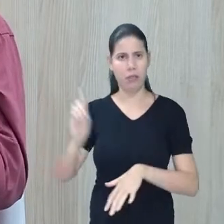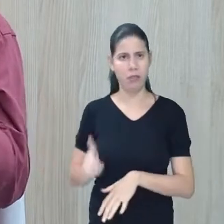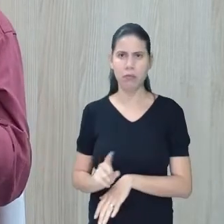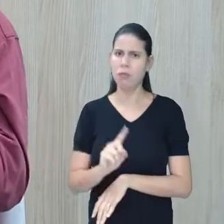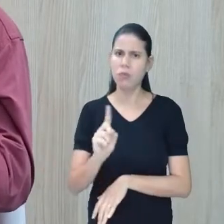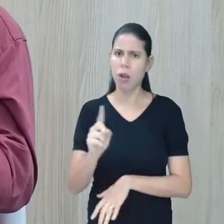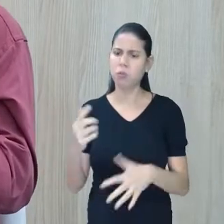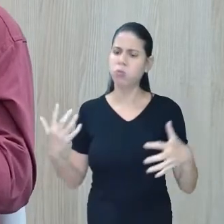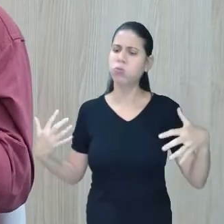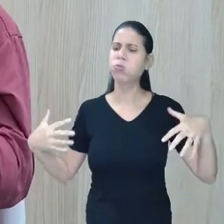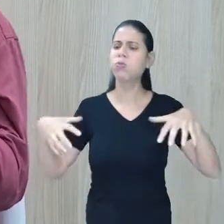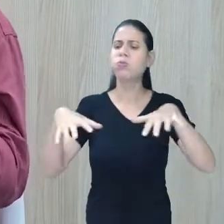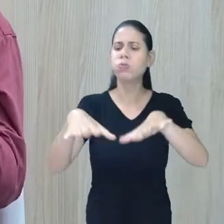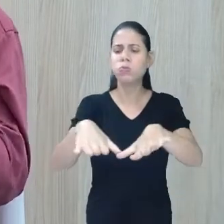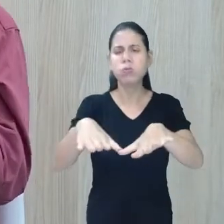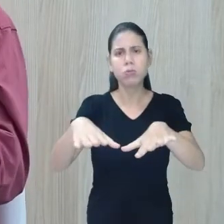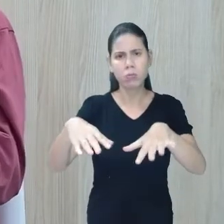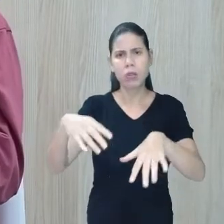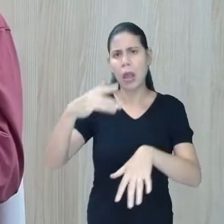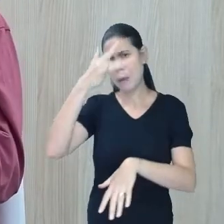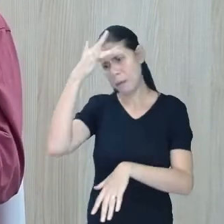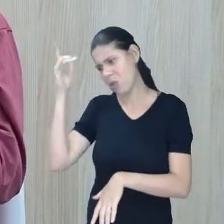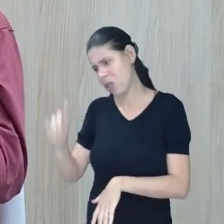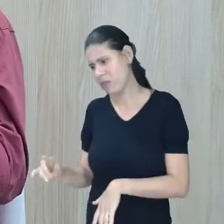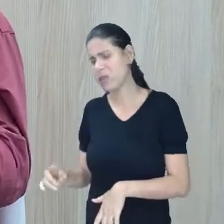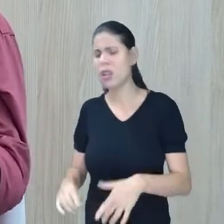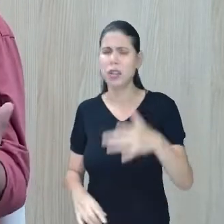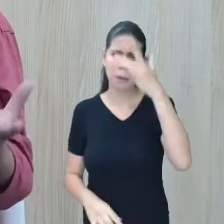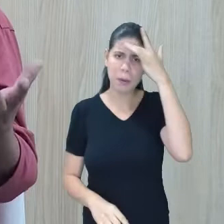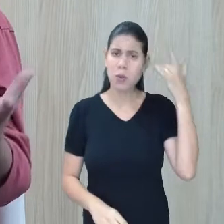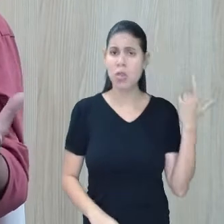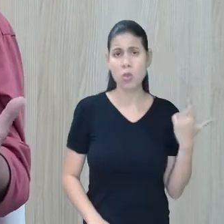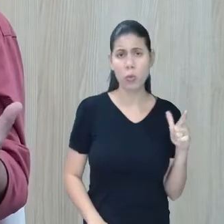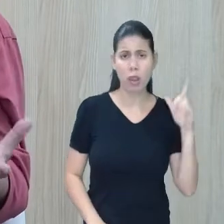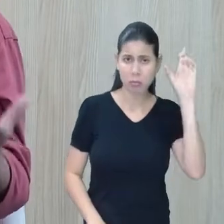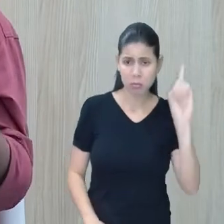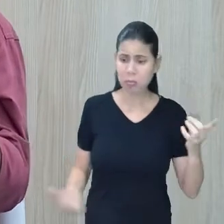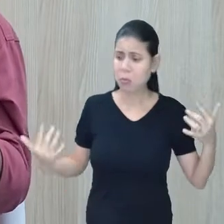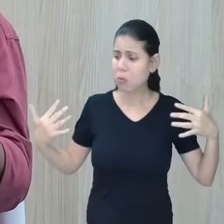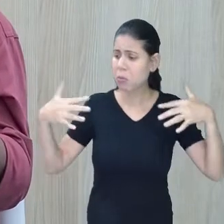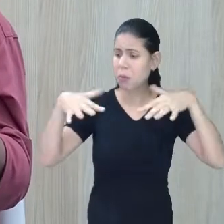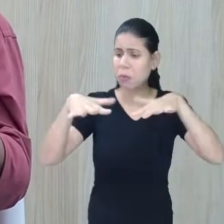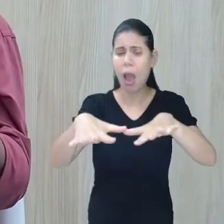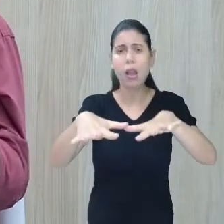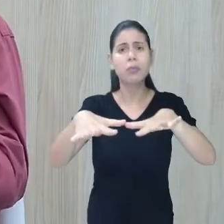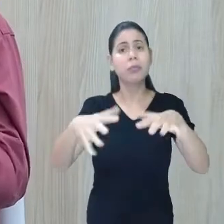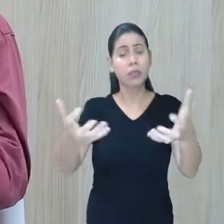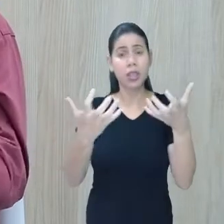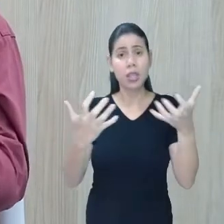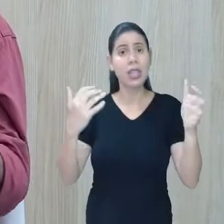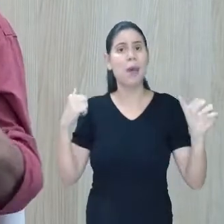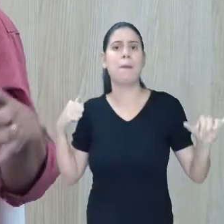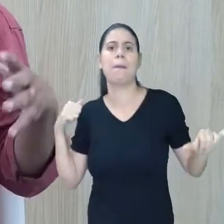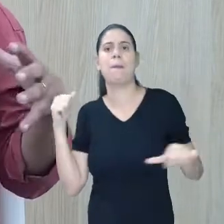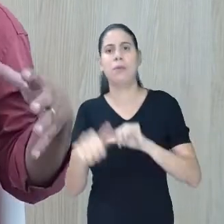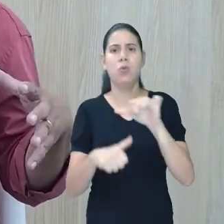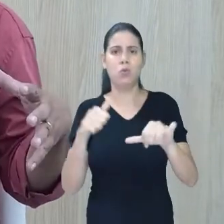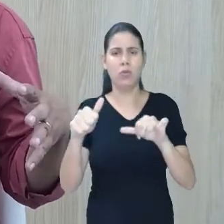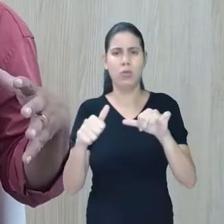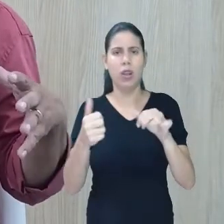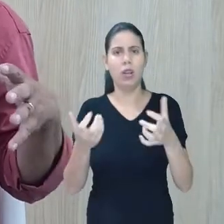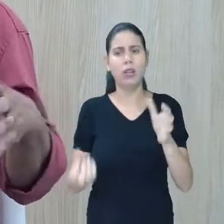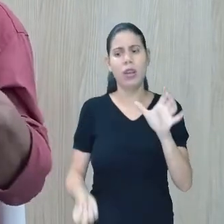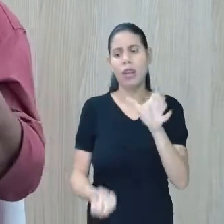tem pessoas com deficiência e também sem deficiência. Que bom. Então, a gente tem um projeto de inclusão. A gente quer mudar. Eu não quero montar um grupo